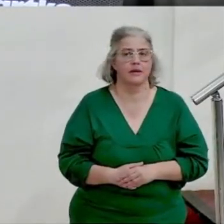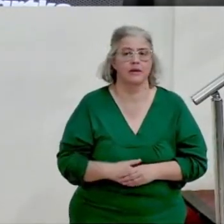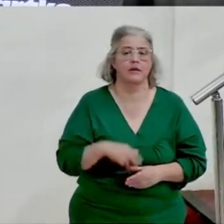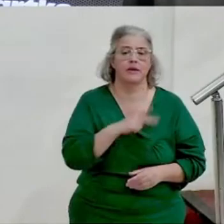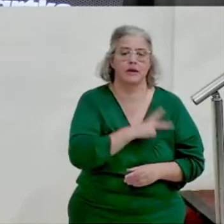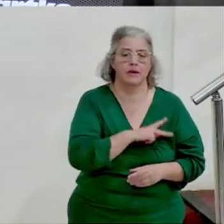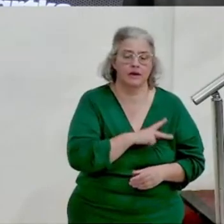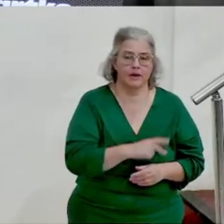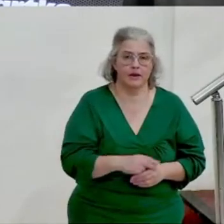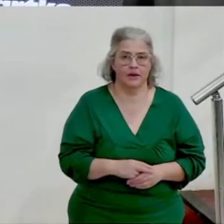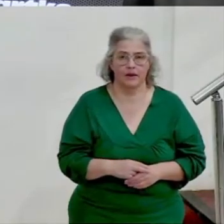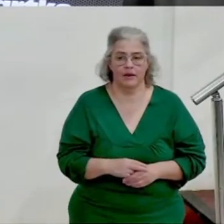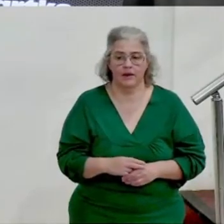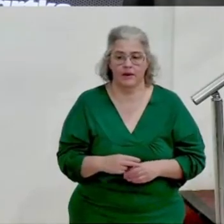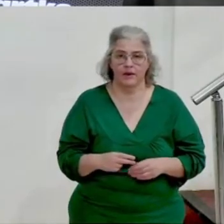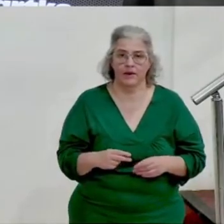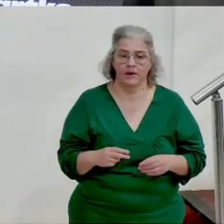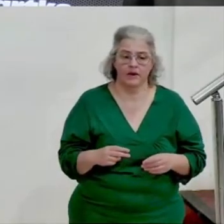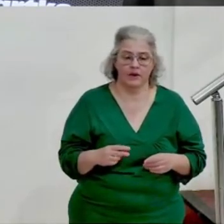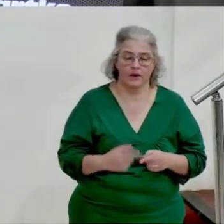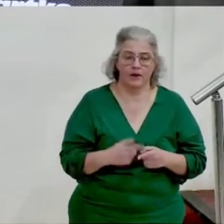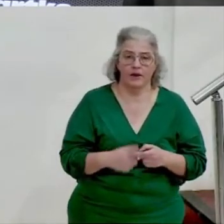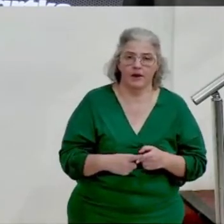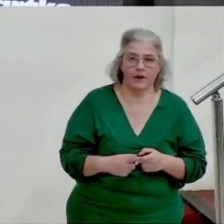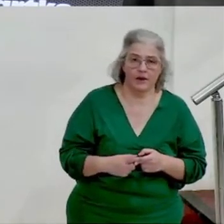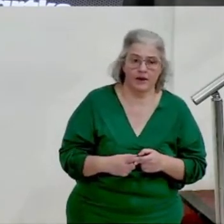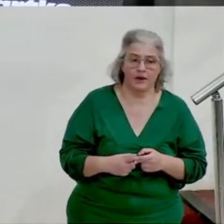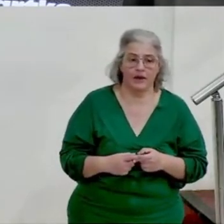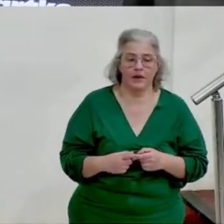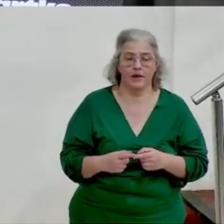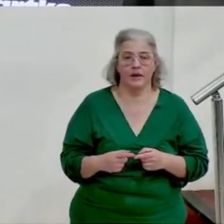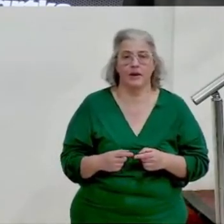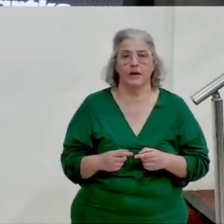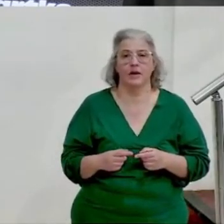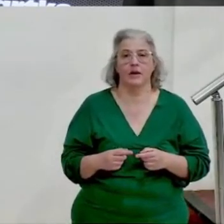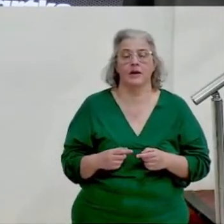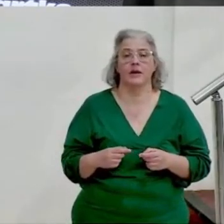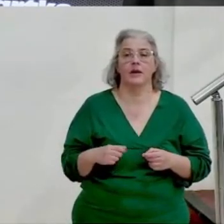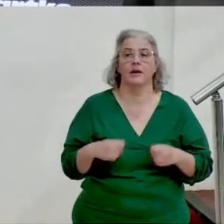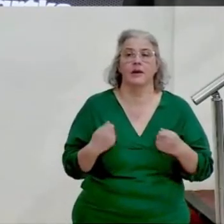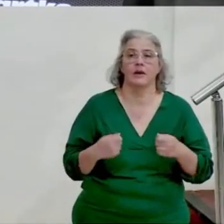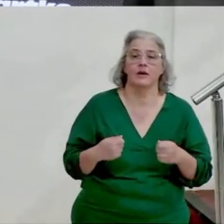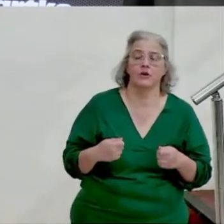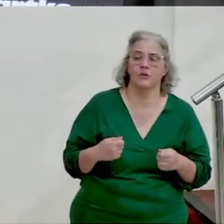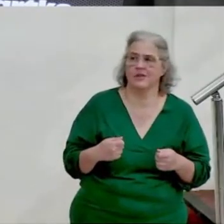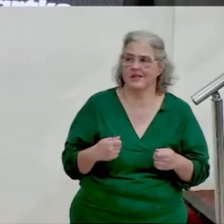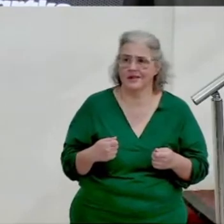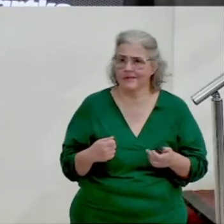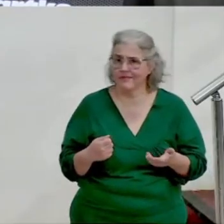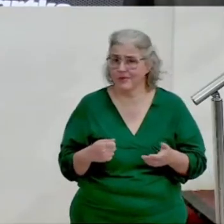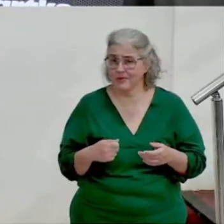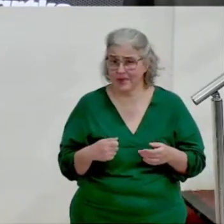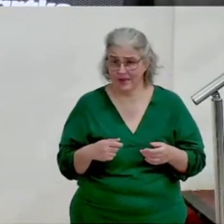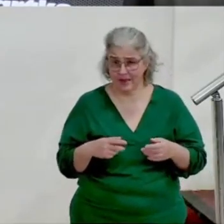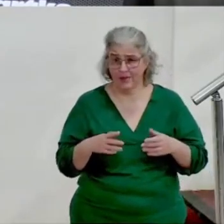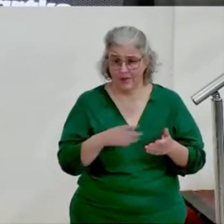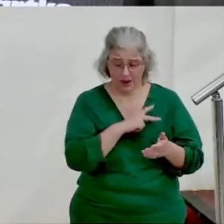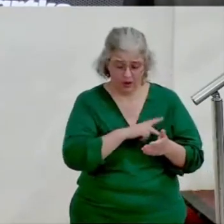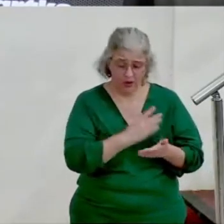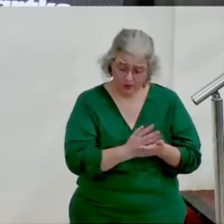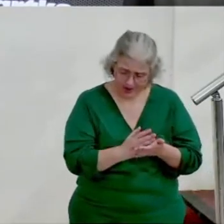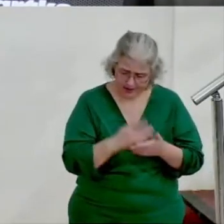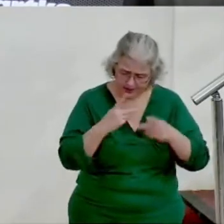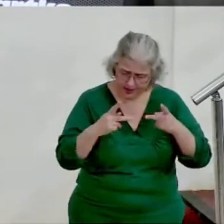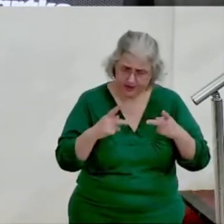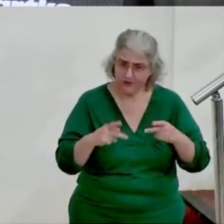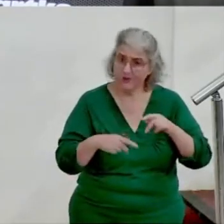que sobre este assunto não há necessidade de escrever para eles. Eles sabiam